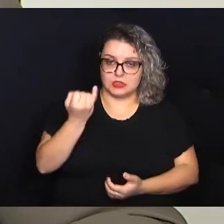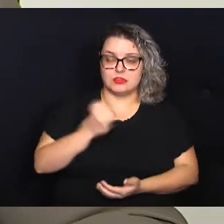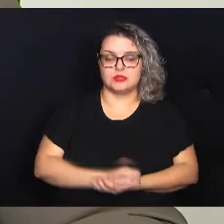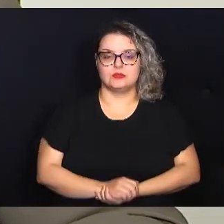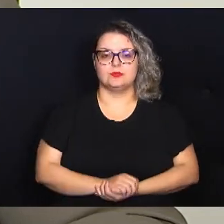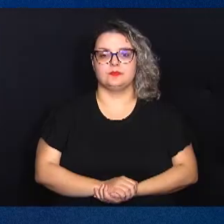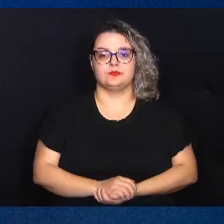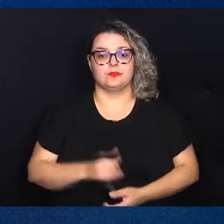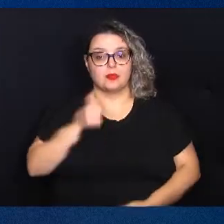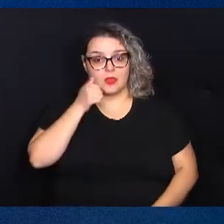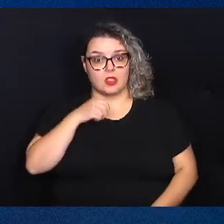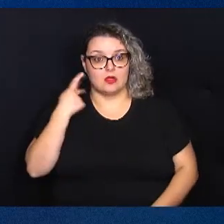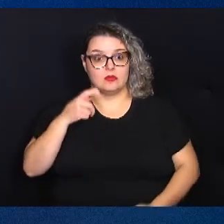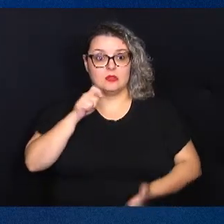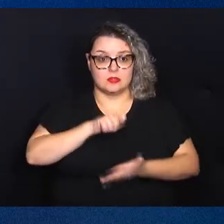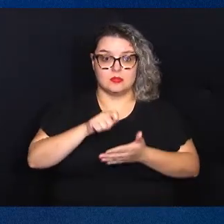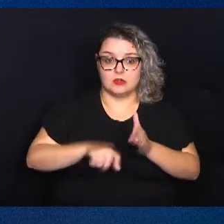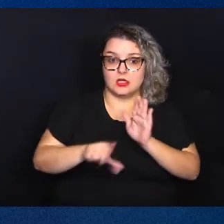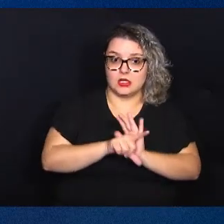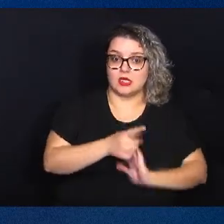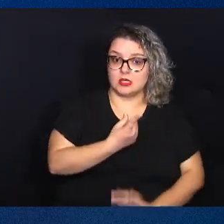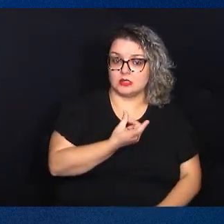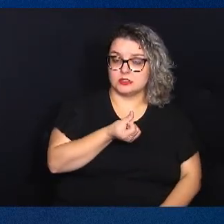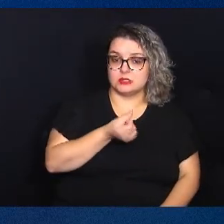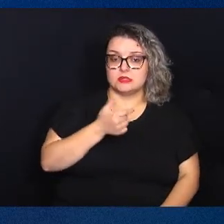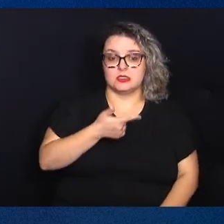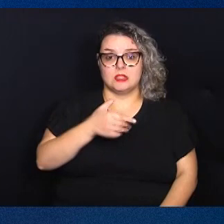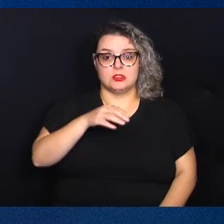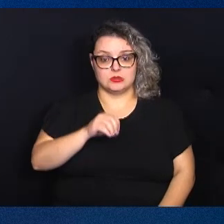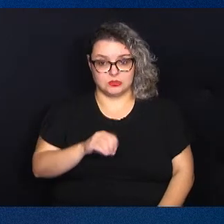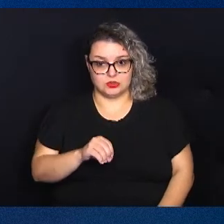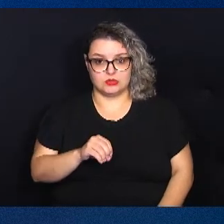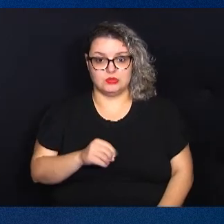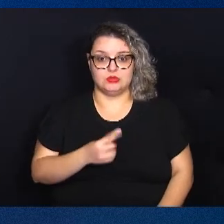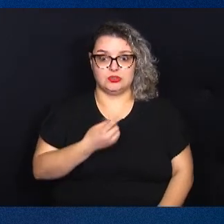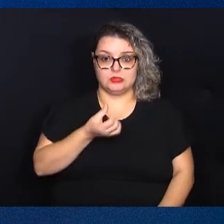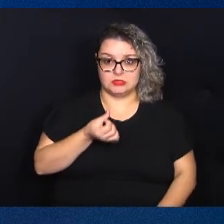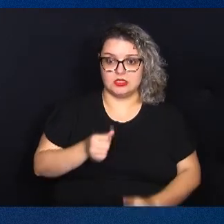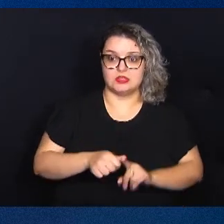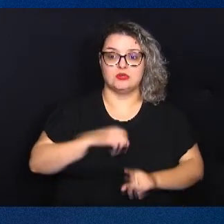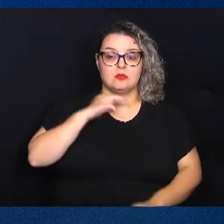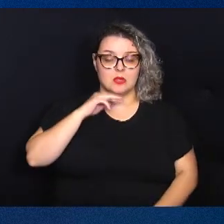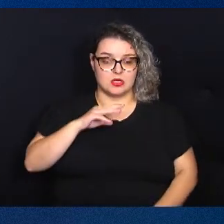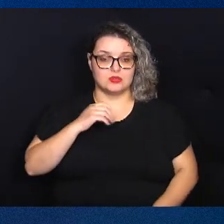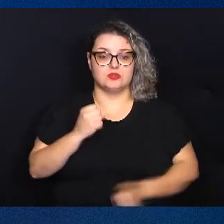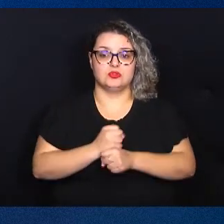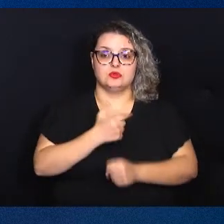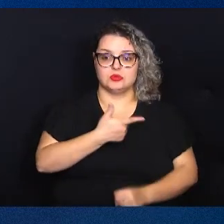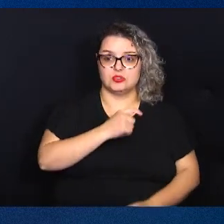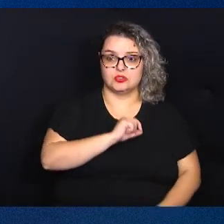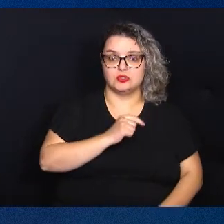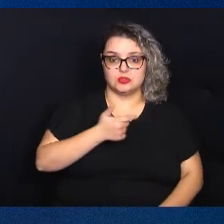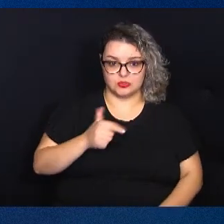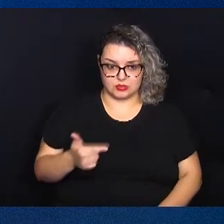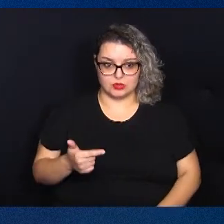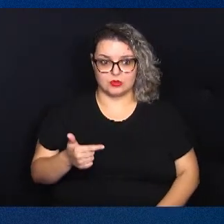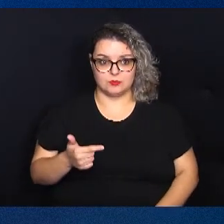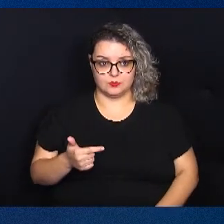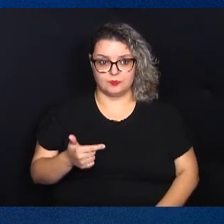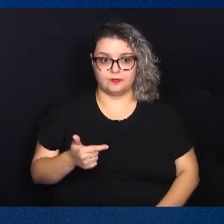bem importante. A vereadora é autora da Lei número 16.200, de 16 de março